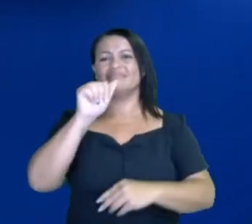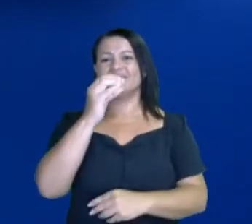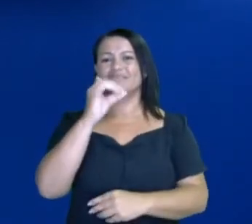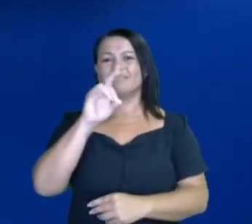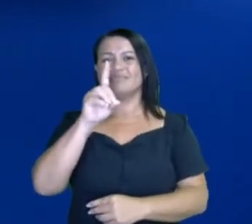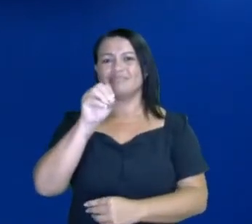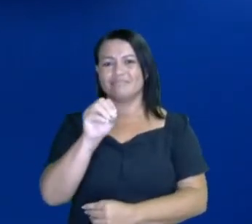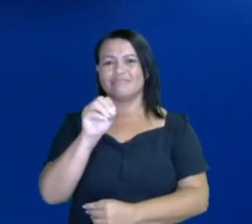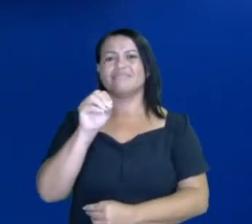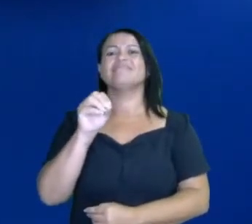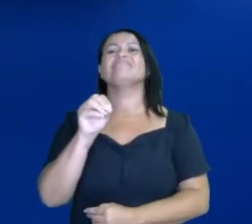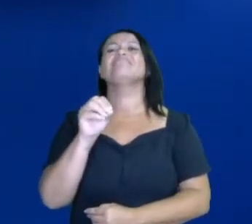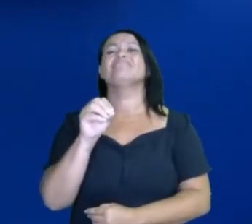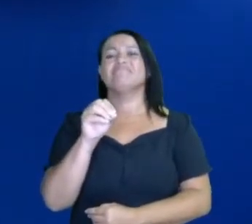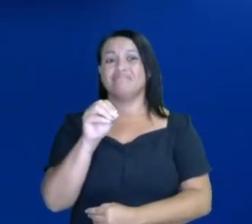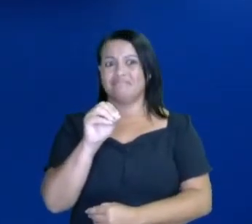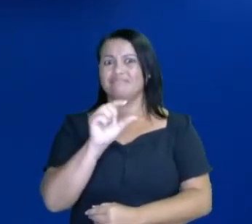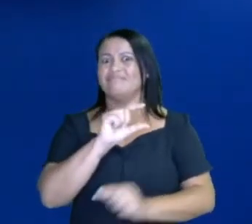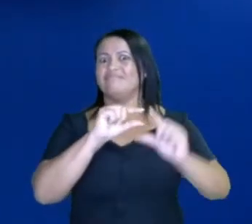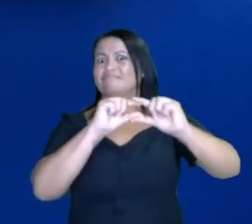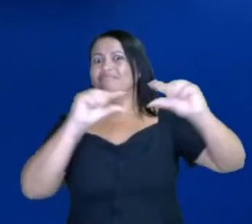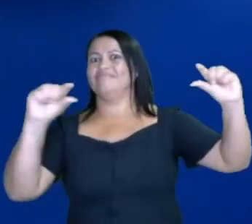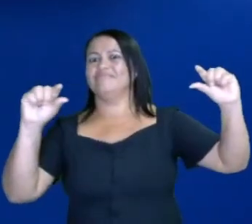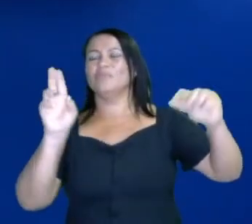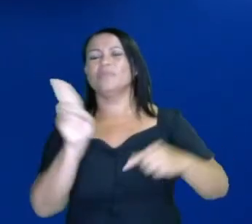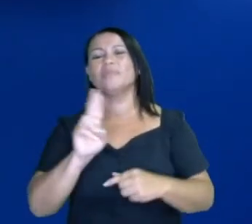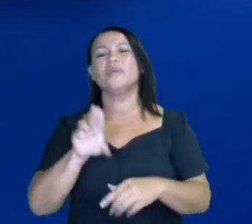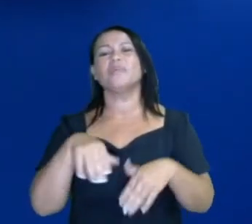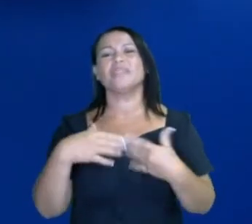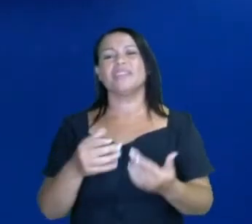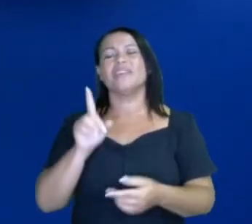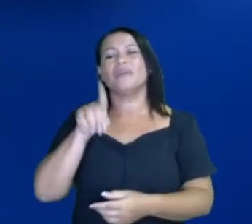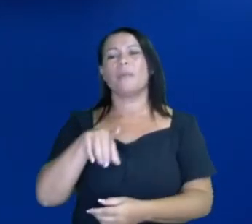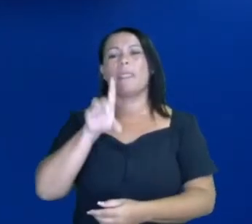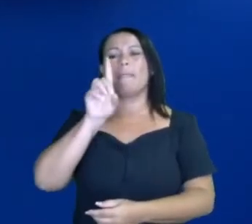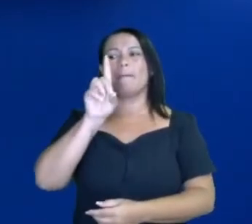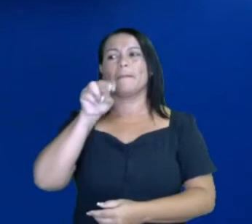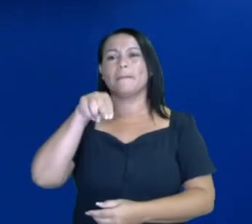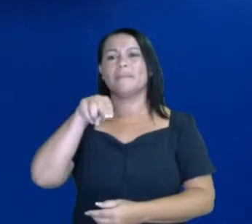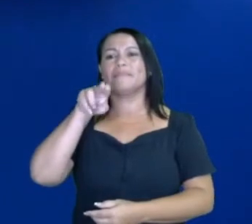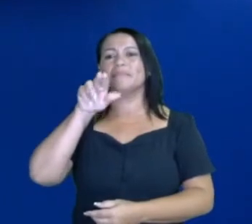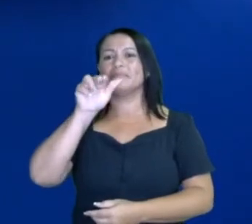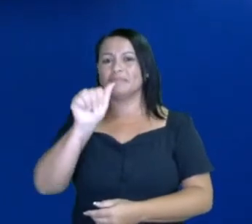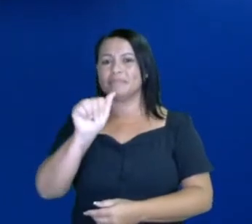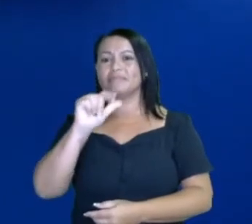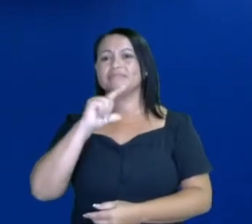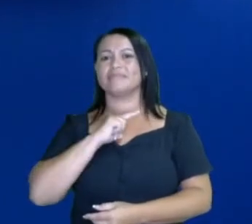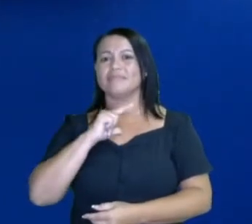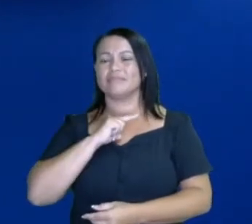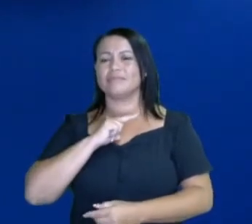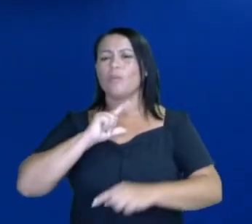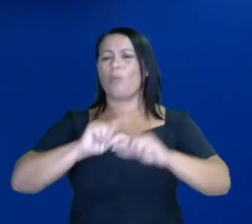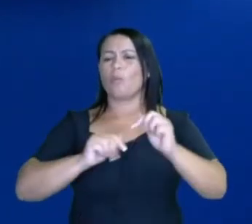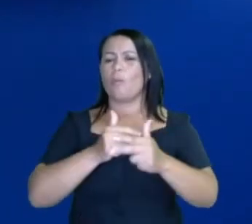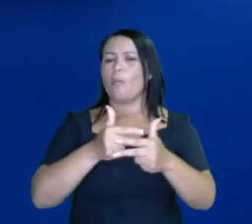desoxirribonucleico. Pois é, que palavrão, hein? Mas no DNA é que está todo o material genético